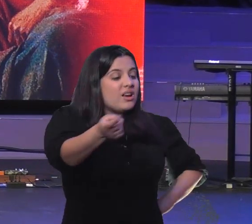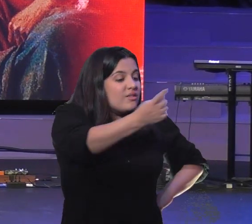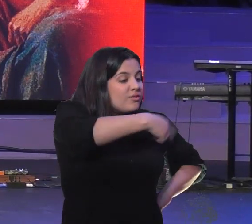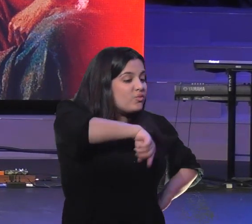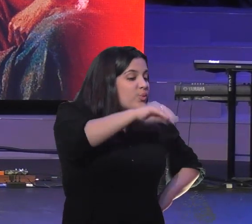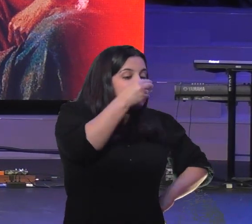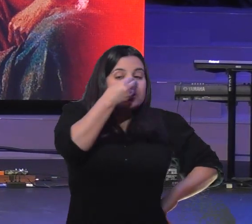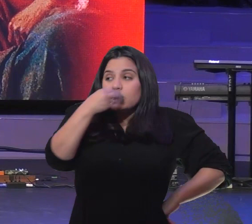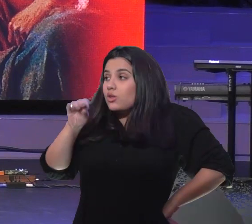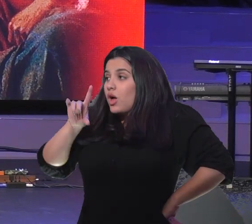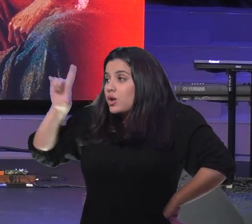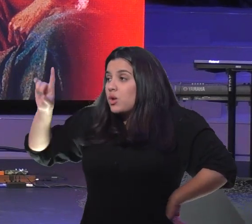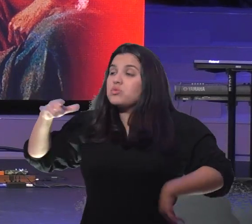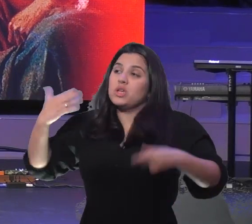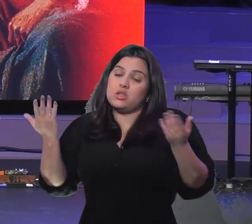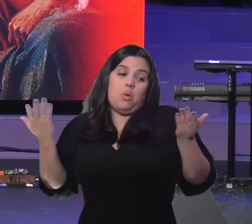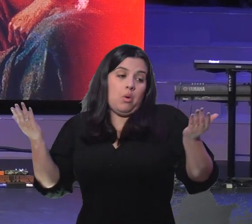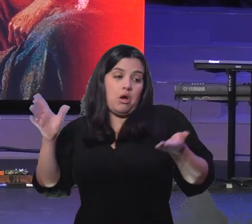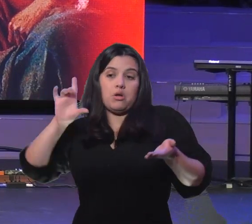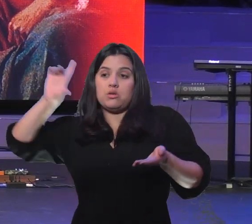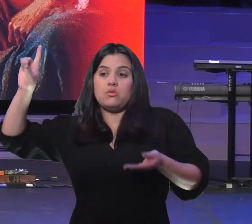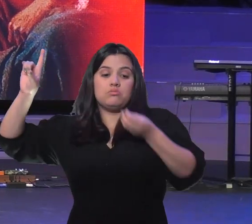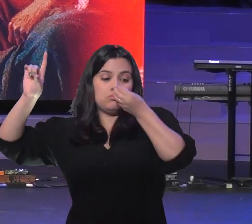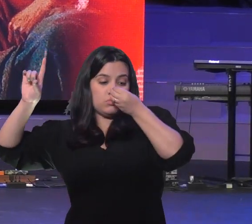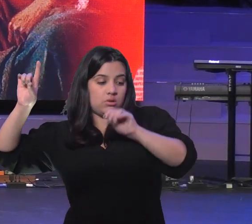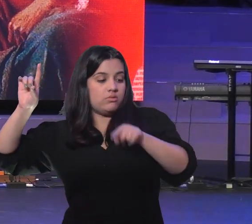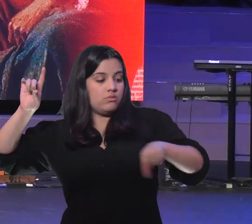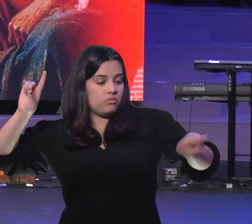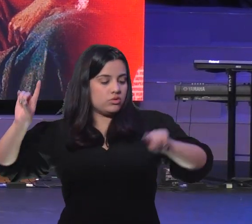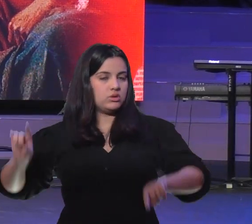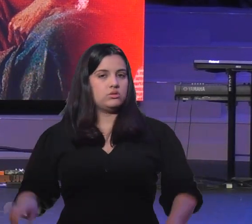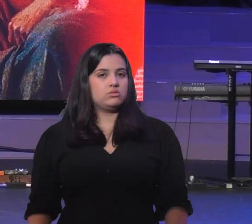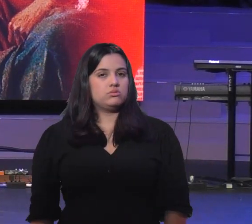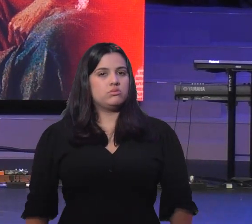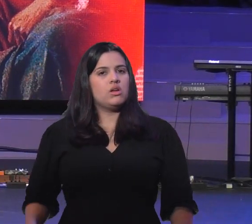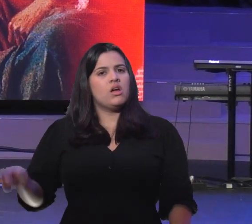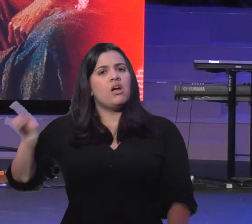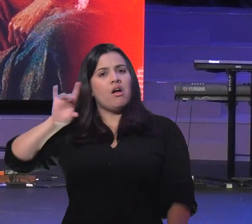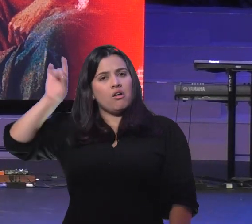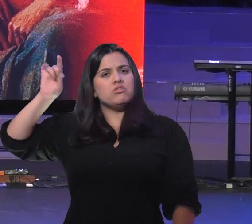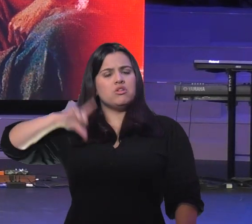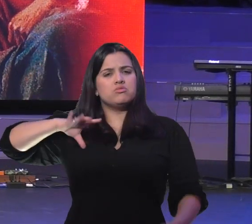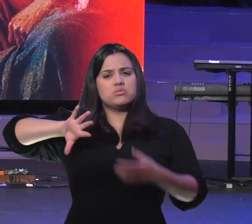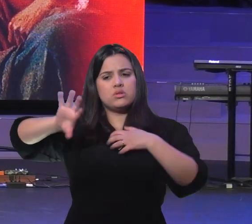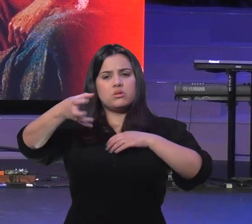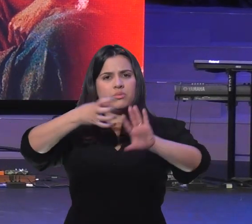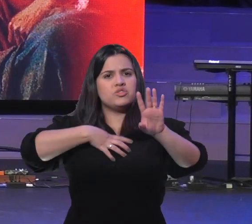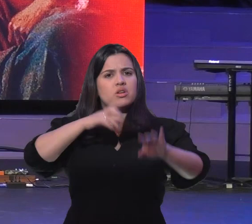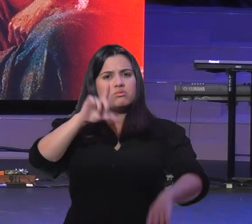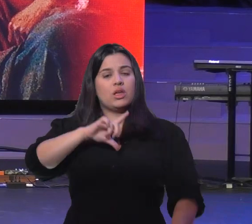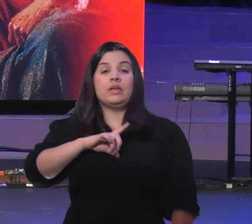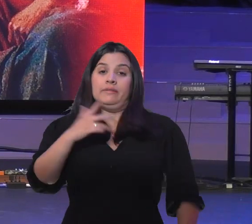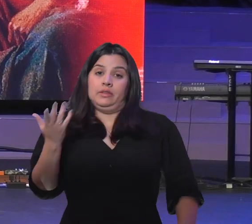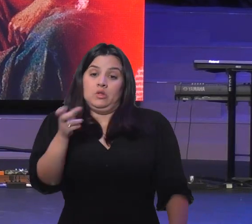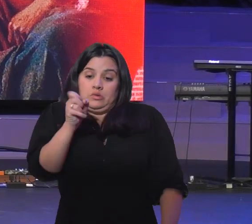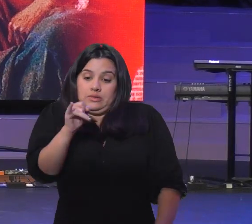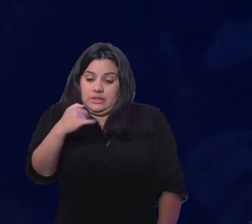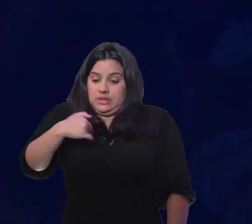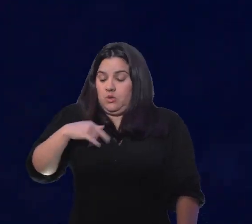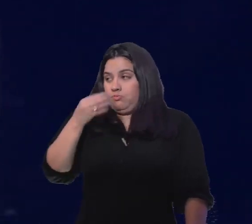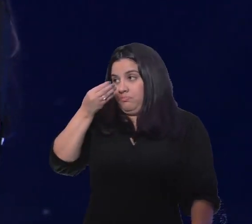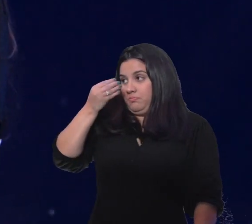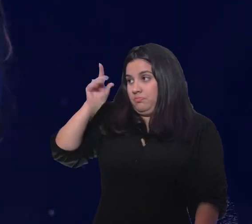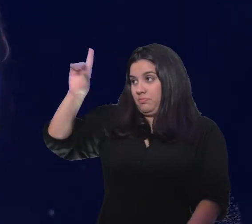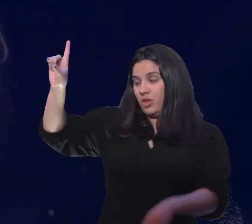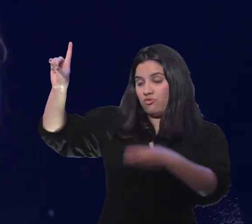os abandonará. Eu gosto muito de entender que Deus é recíproco conosco. Então, quando a gente abandona Ele, Ele nos abandona também.